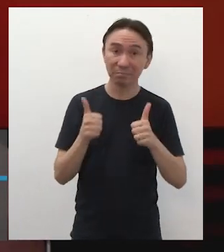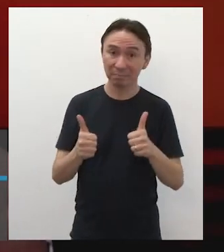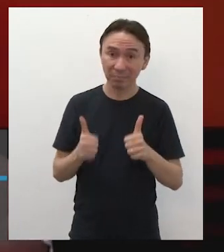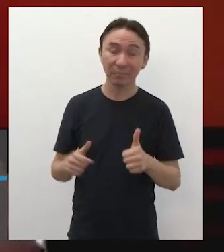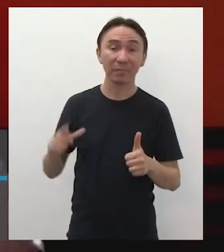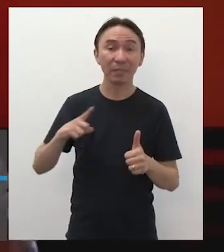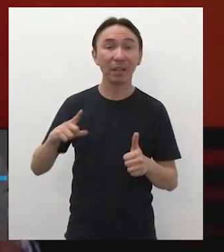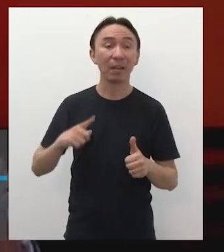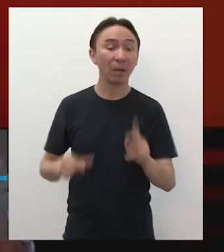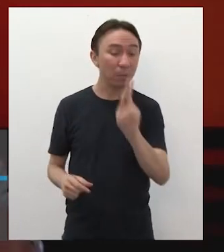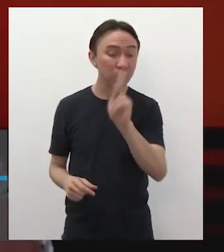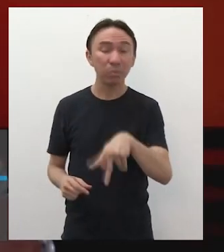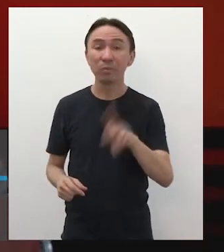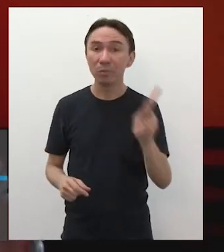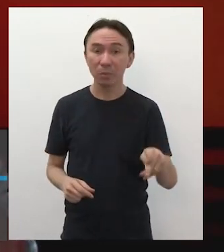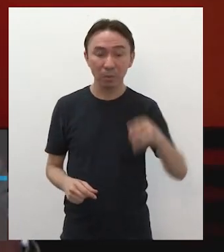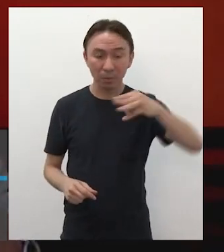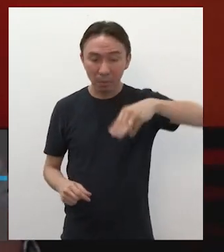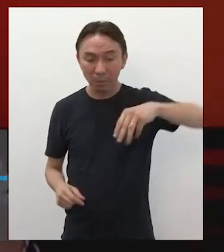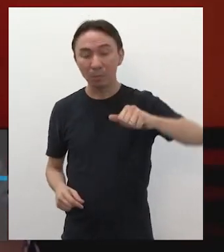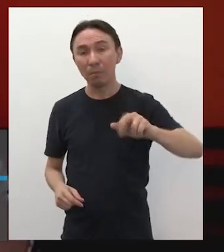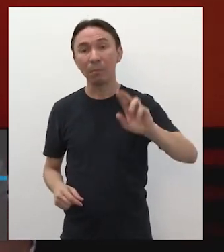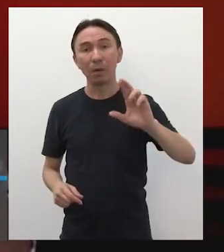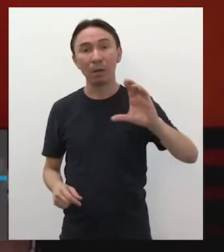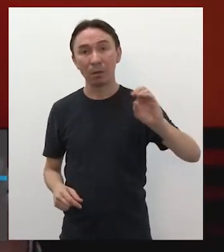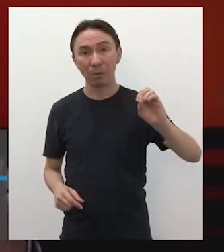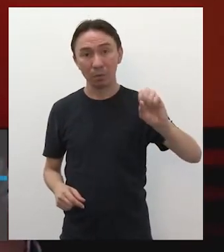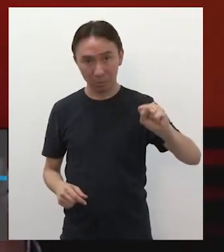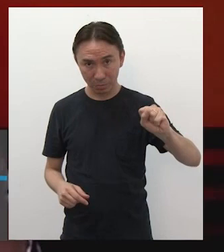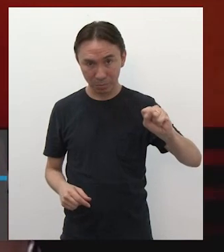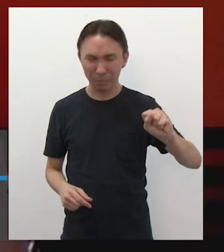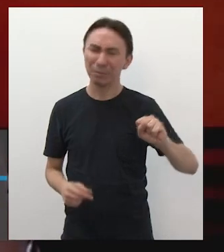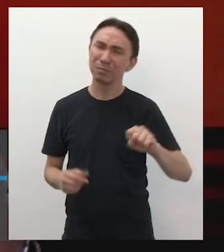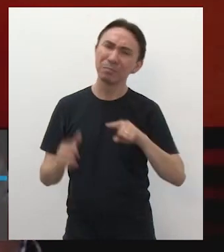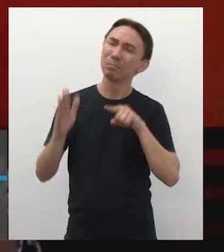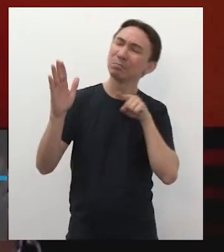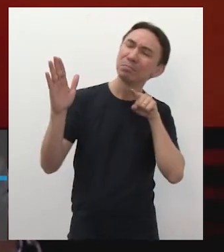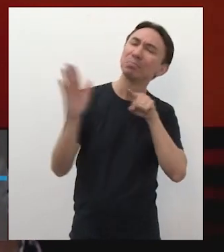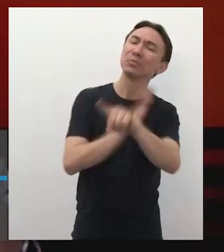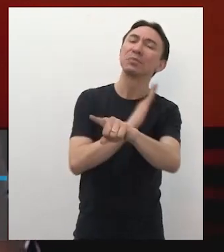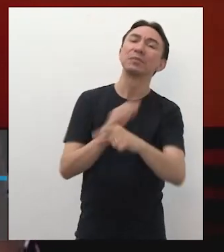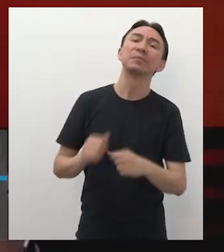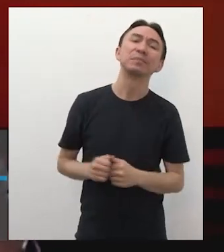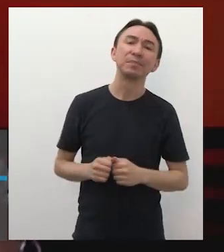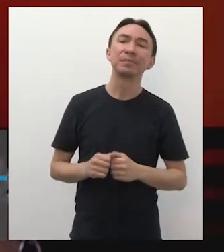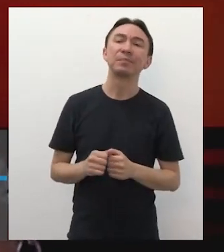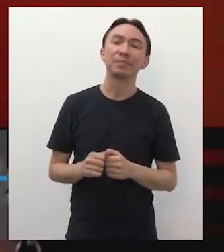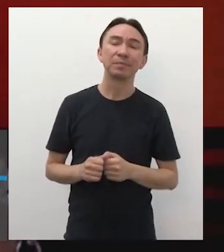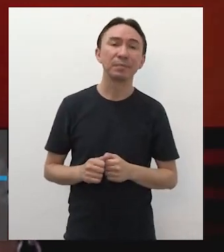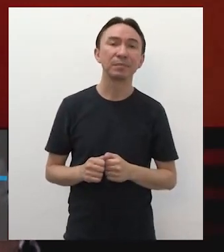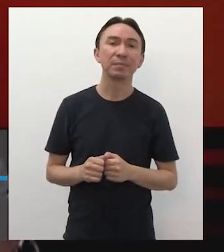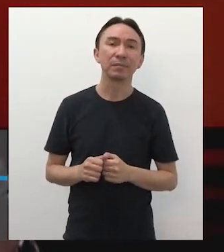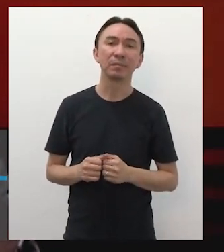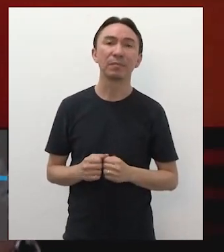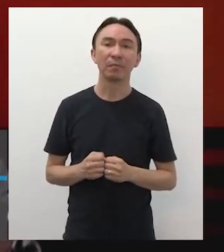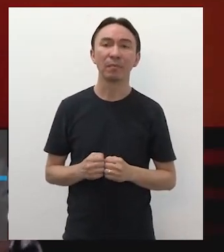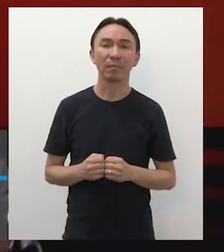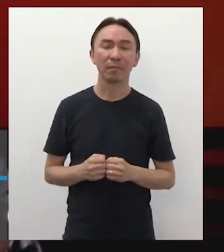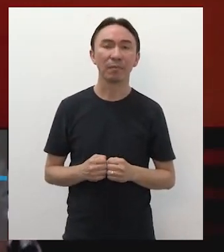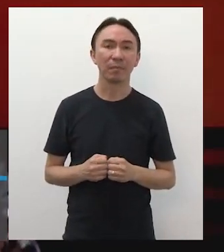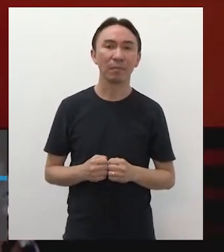professor Marcos, ele lança a seguinte questão. Qual a principal diferença entre o elogio e